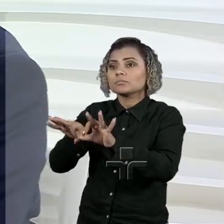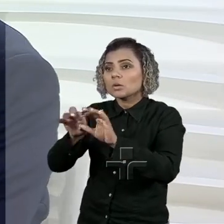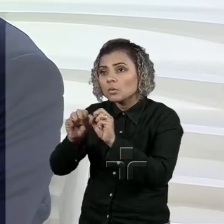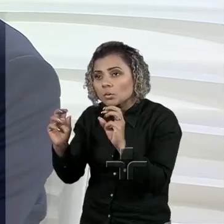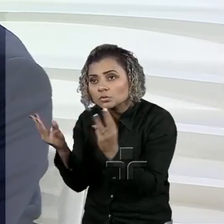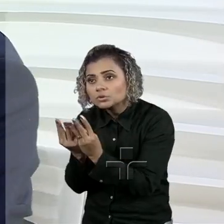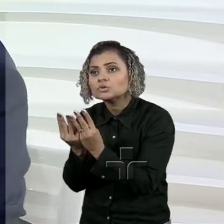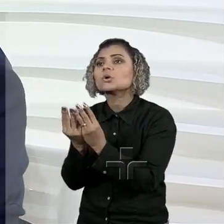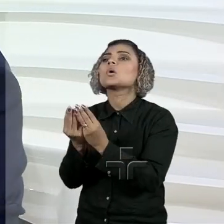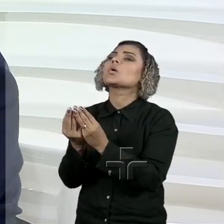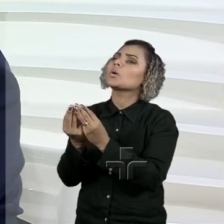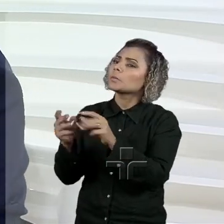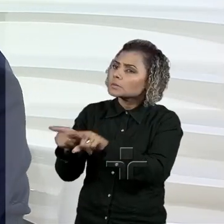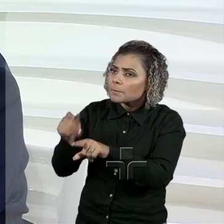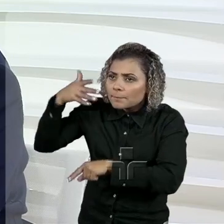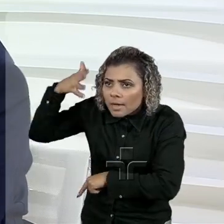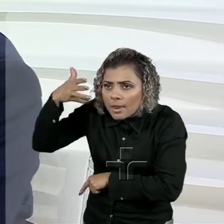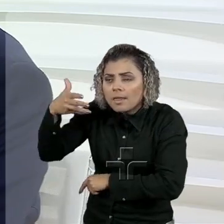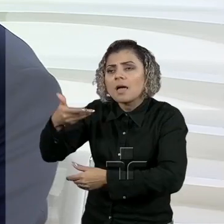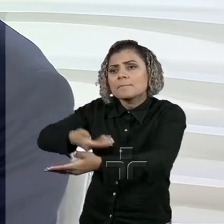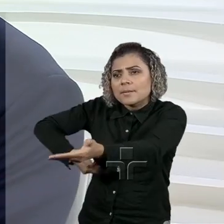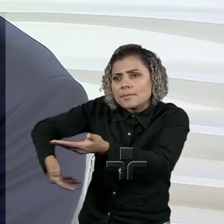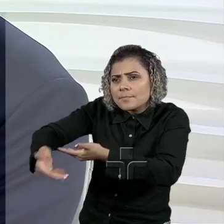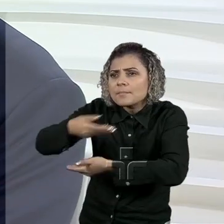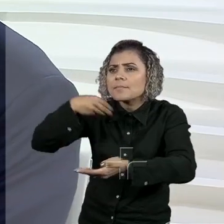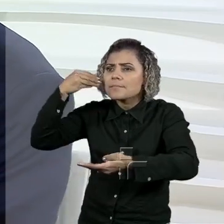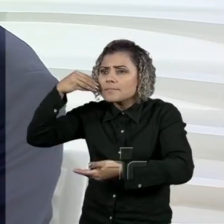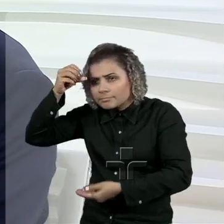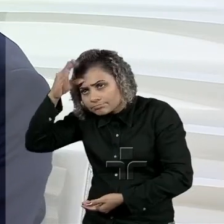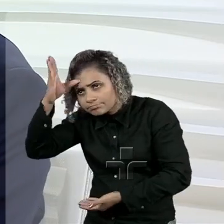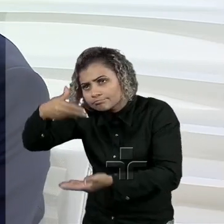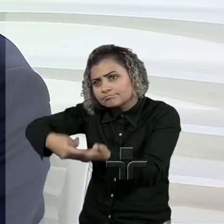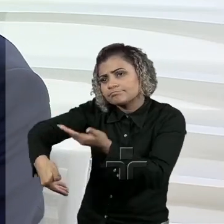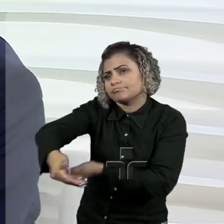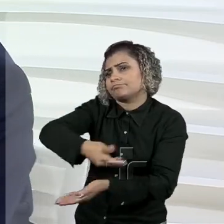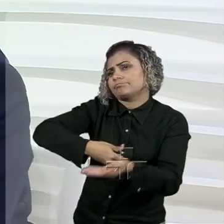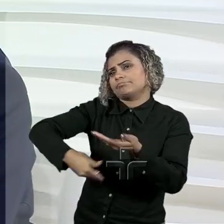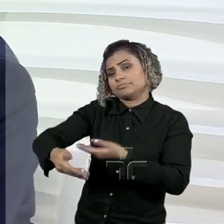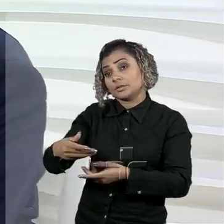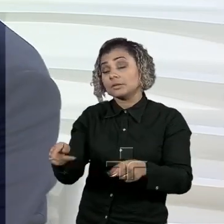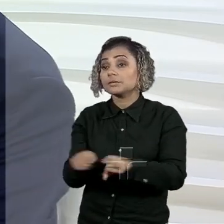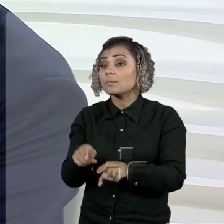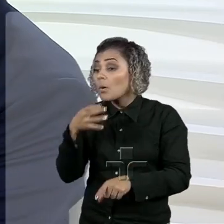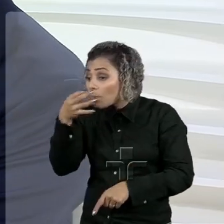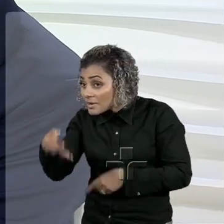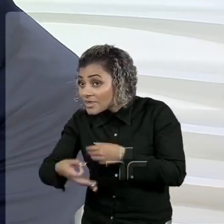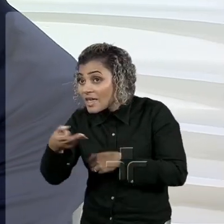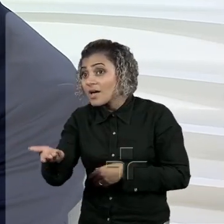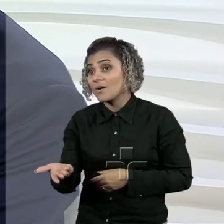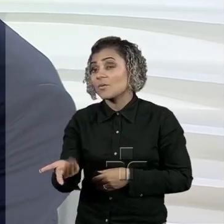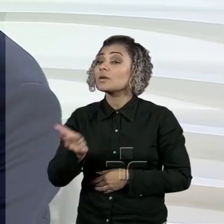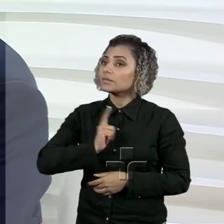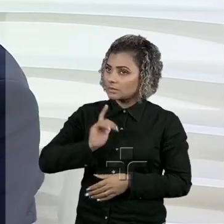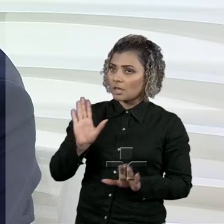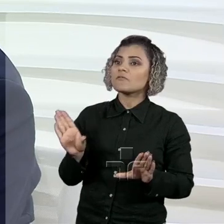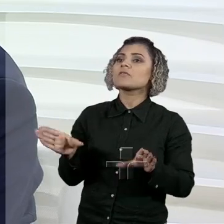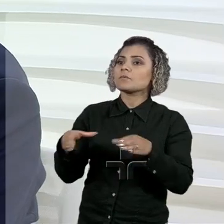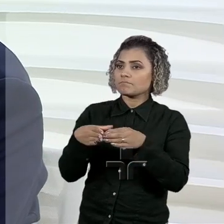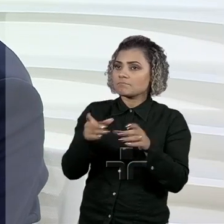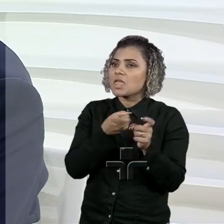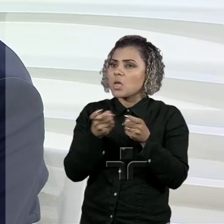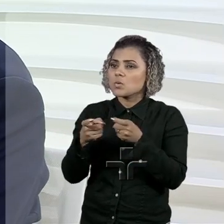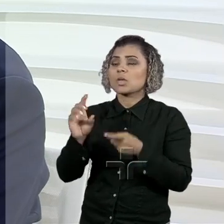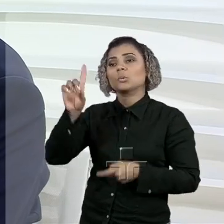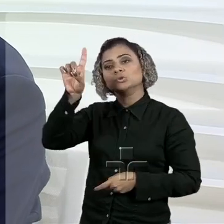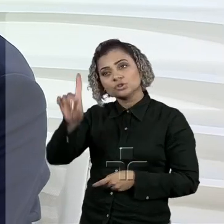seminários, de divisão, compartilhamento de boas práticas, ouvindo, por exemplo, a gente fez um encontro com diretores